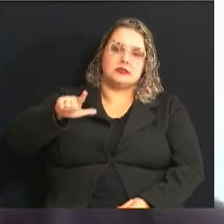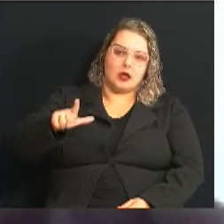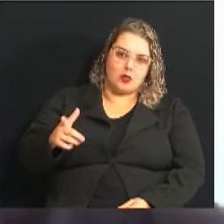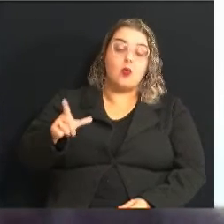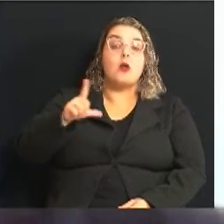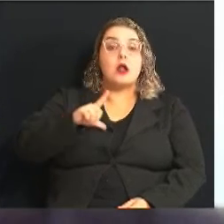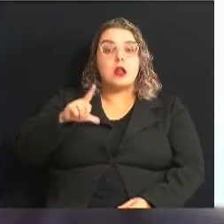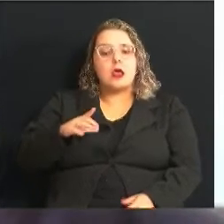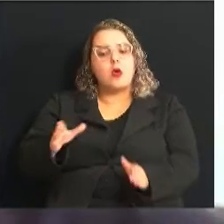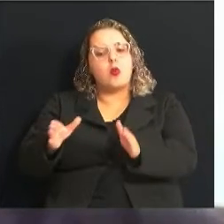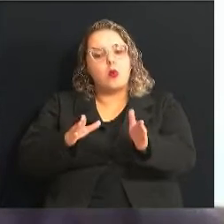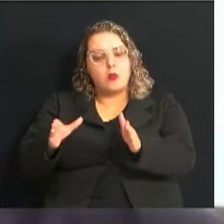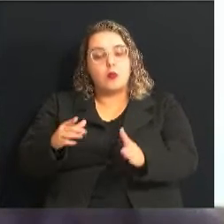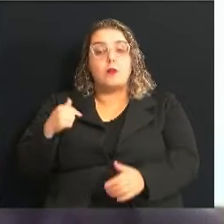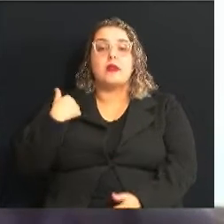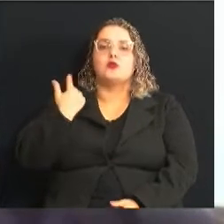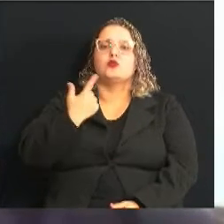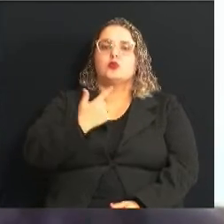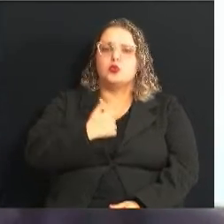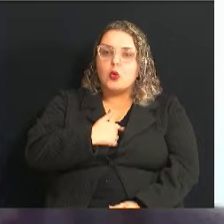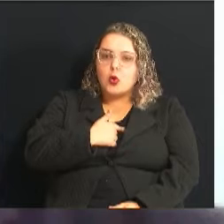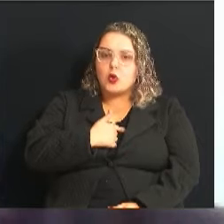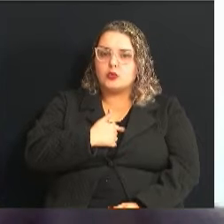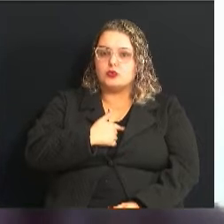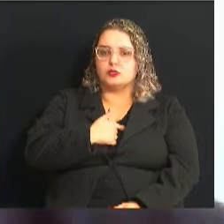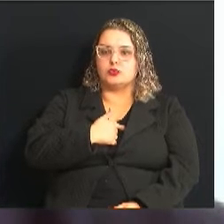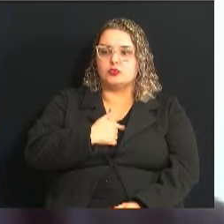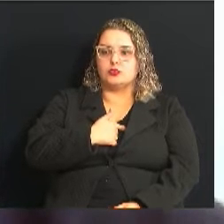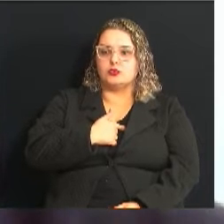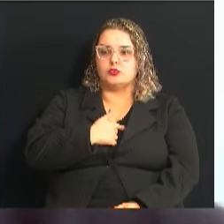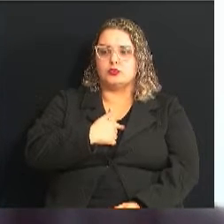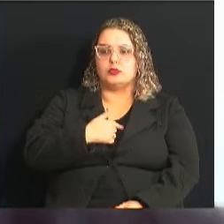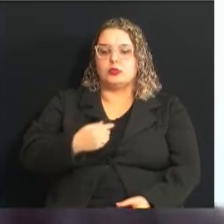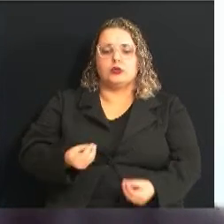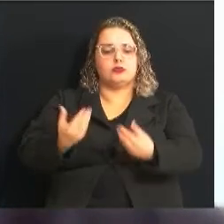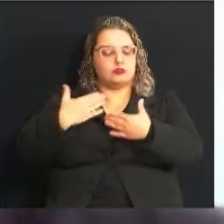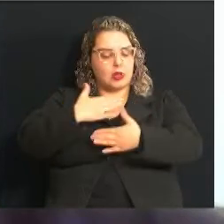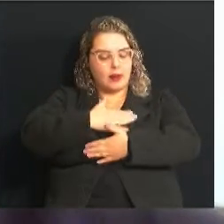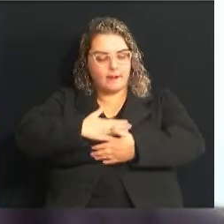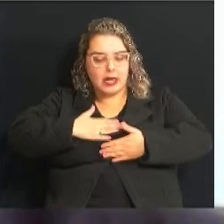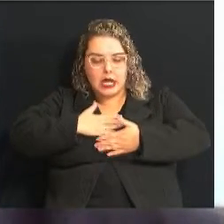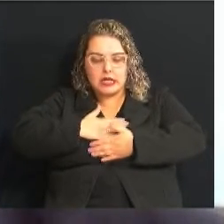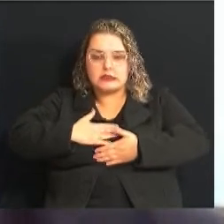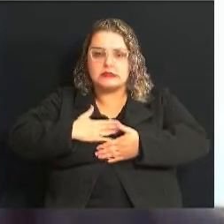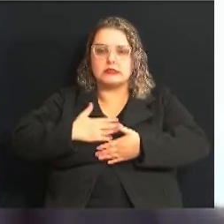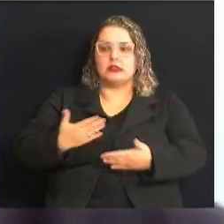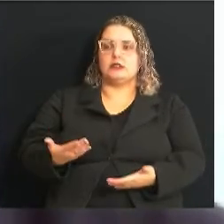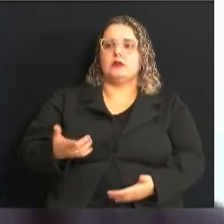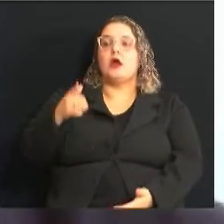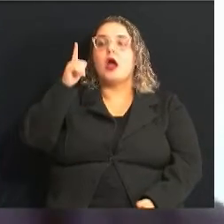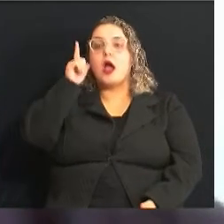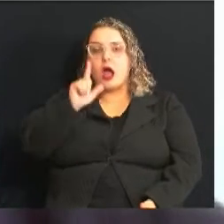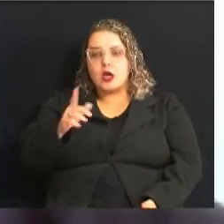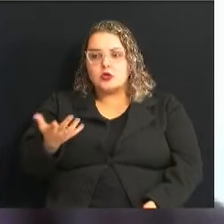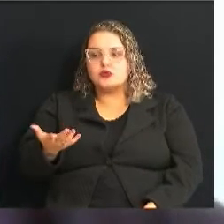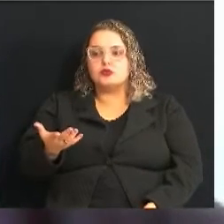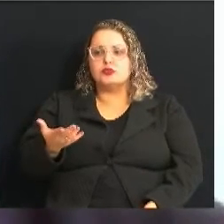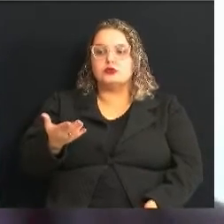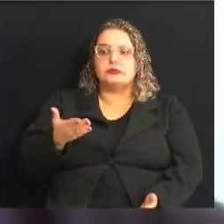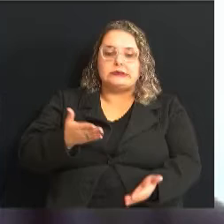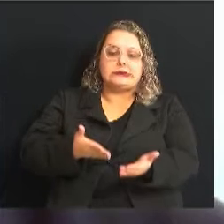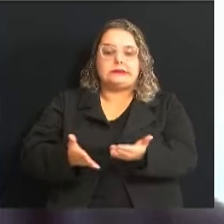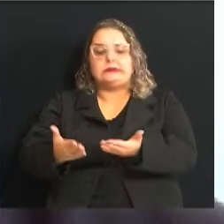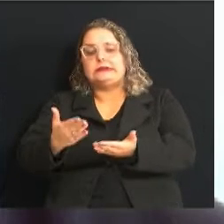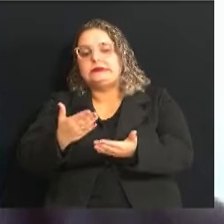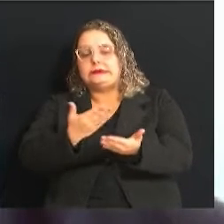um momento nosso, um momento daquilo que nos dá prazer, um momento daquilo que a gente vai conseguir fugir um pouquinho,